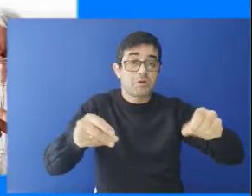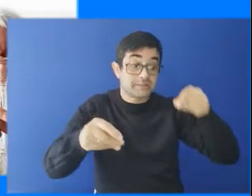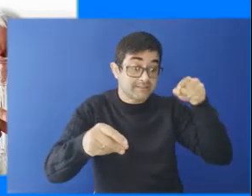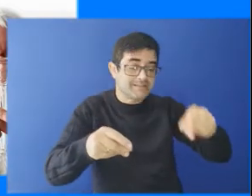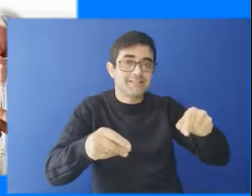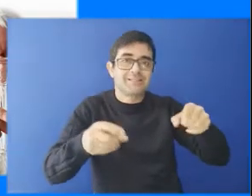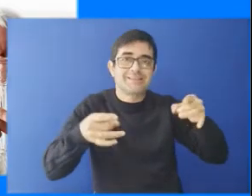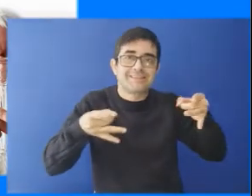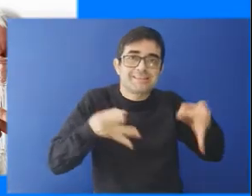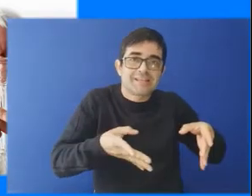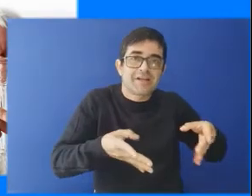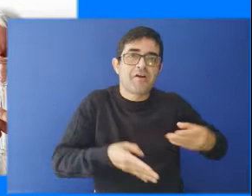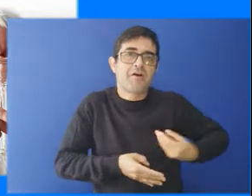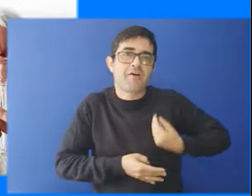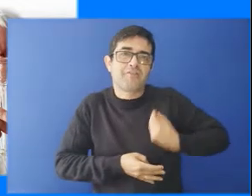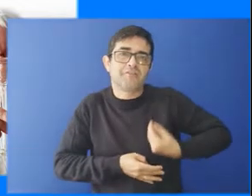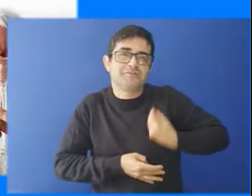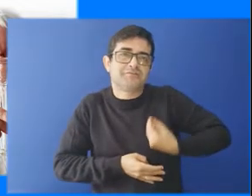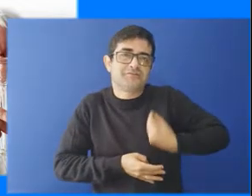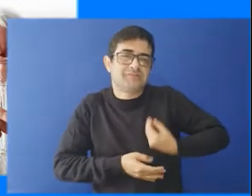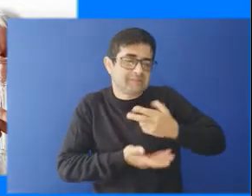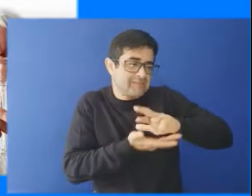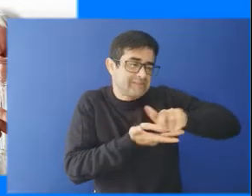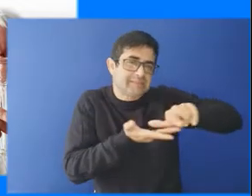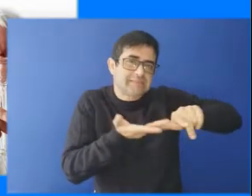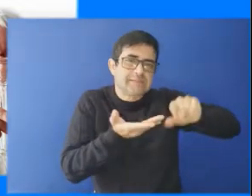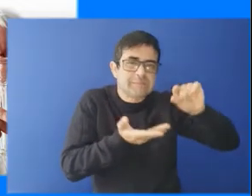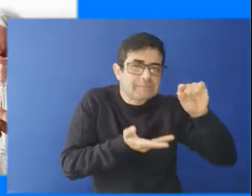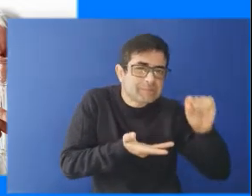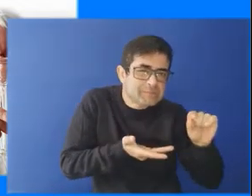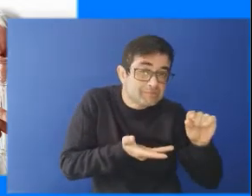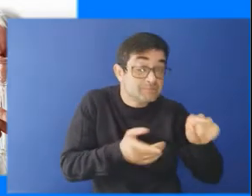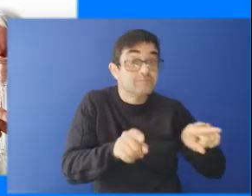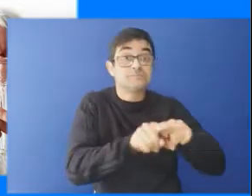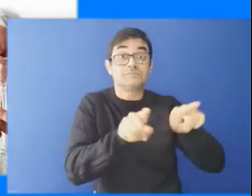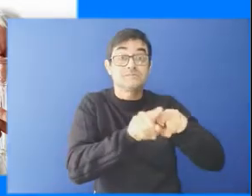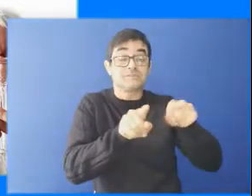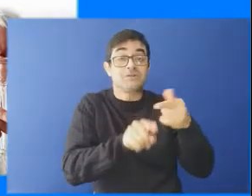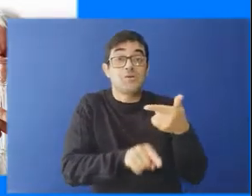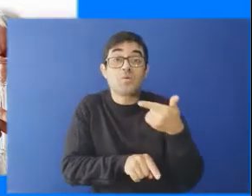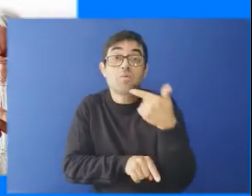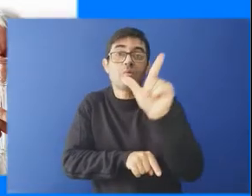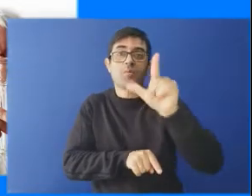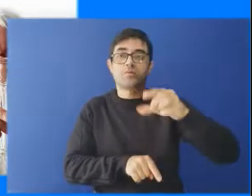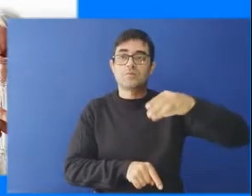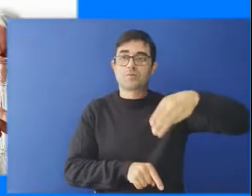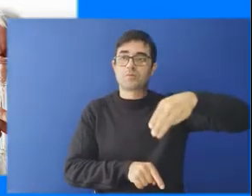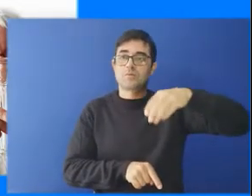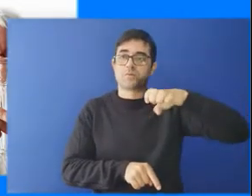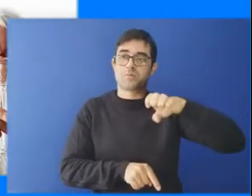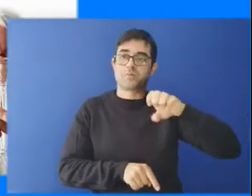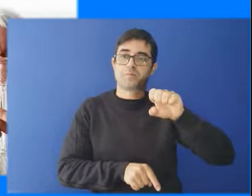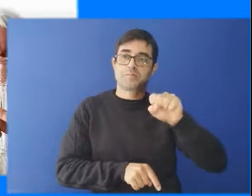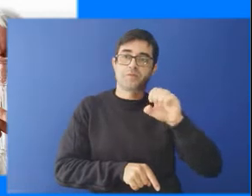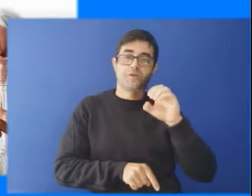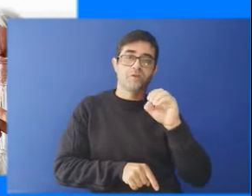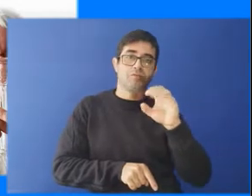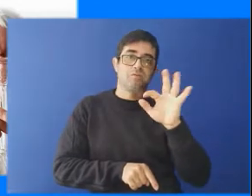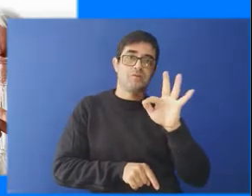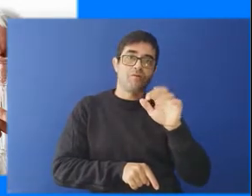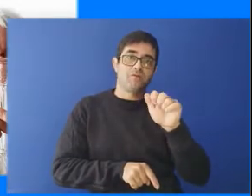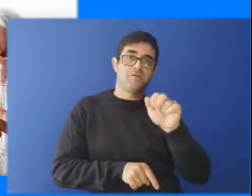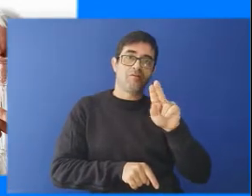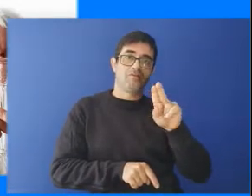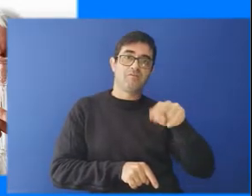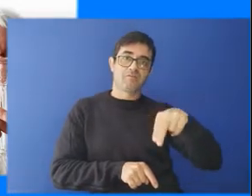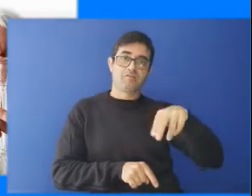ser constituídos de uma comunidade de micro-organismos, macro-organismos e até mesmo a mesofauna, que é um conjunto de organismos que